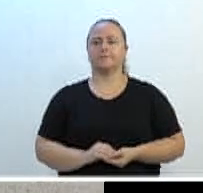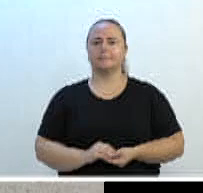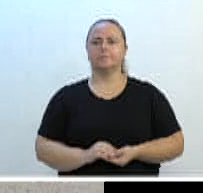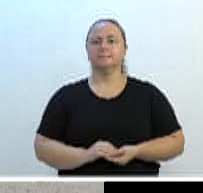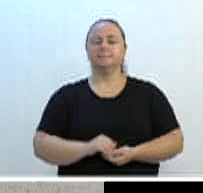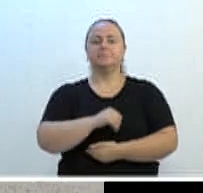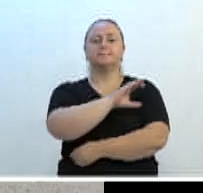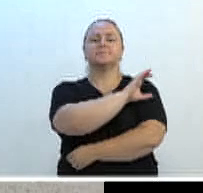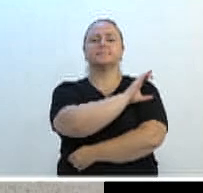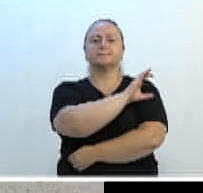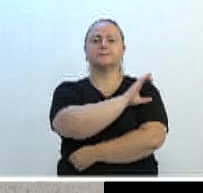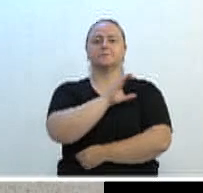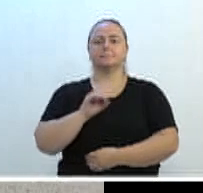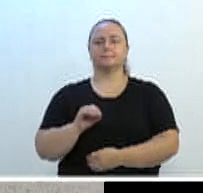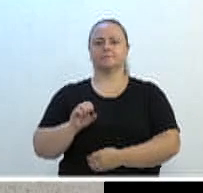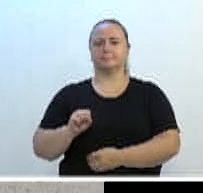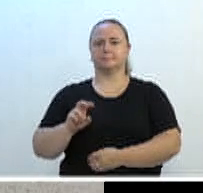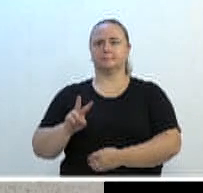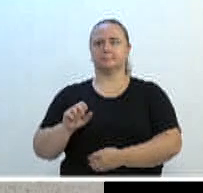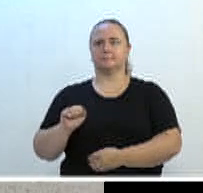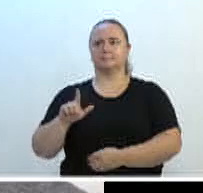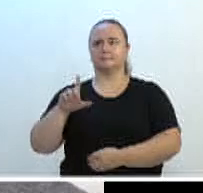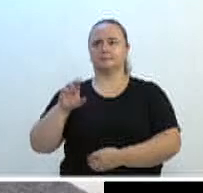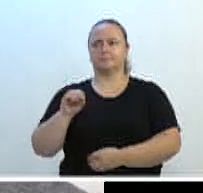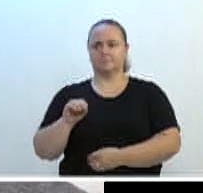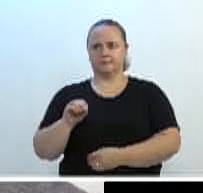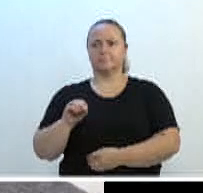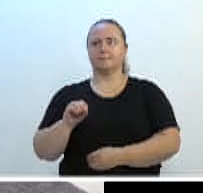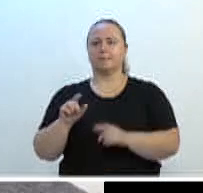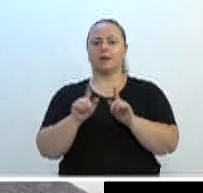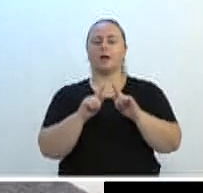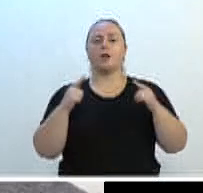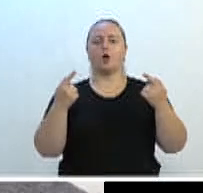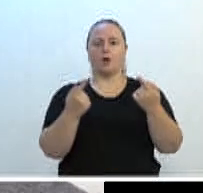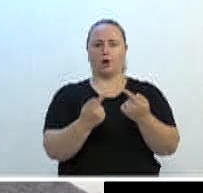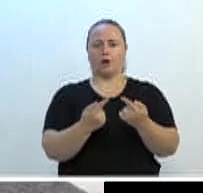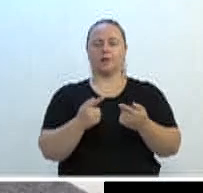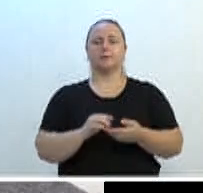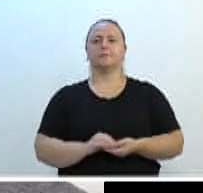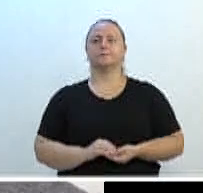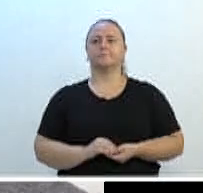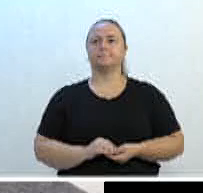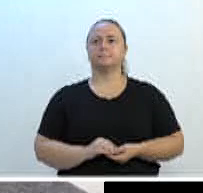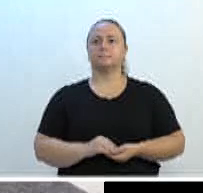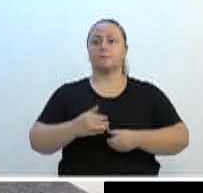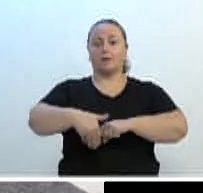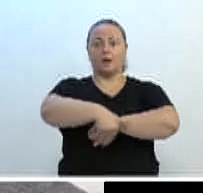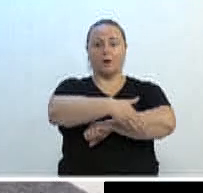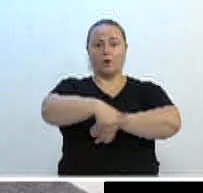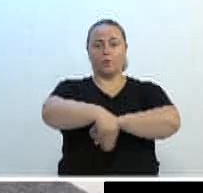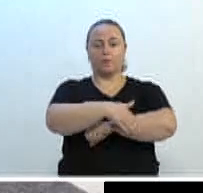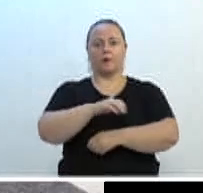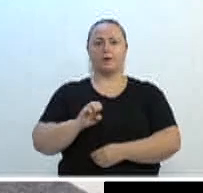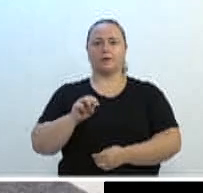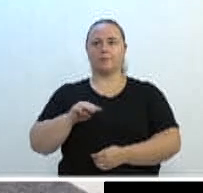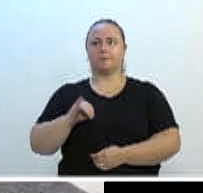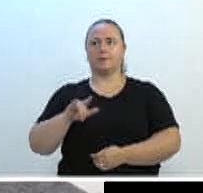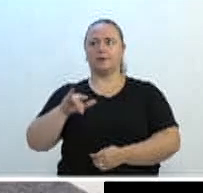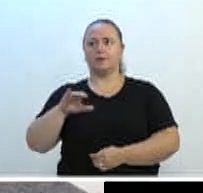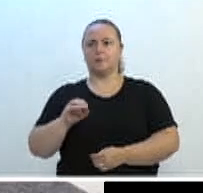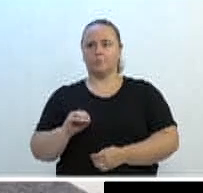o Oswaldo Deschamps, na Rua da Glória. Pode passar para a próxima. Essa é Emílio Talma, totalmente reperfilado